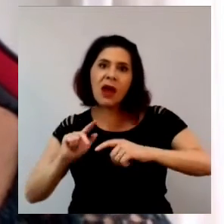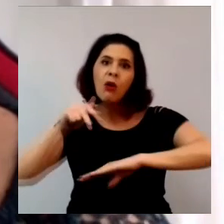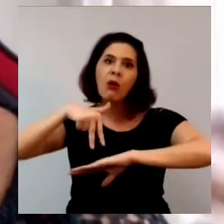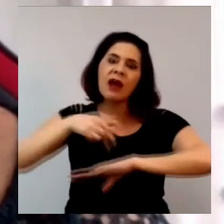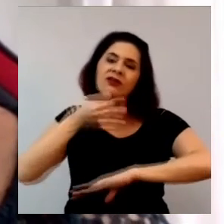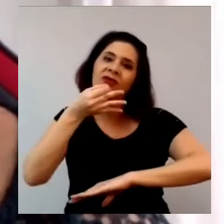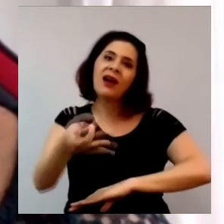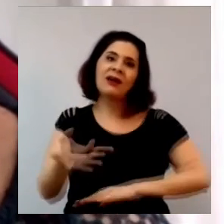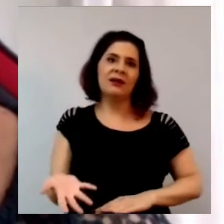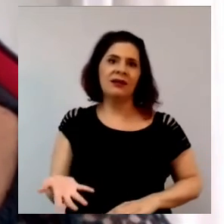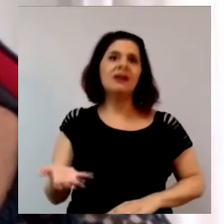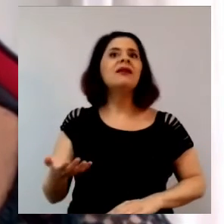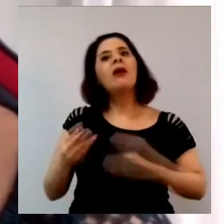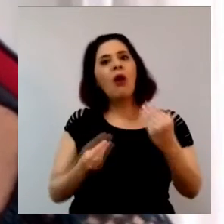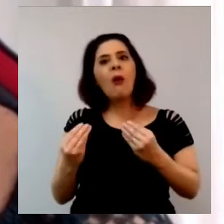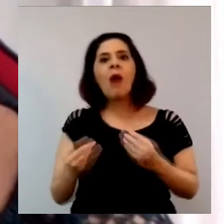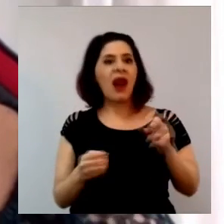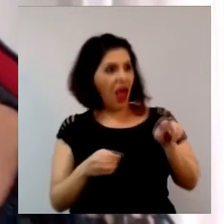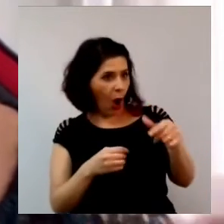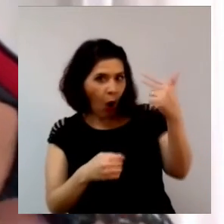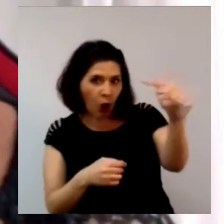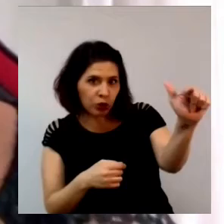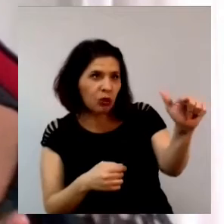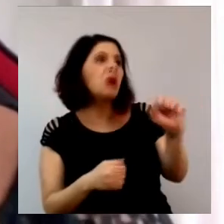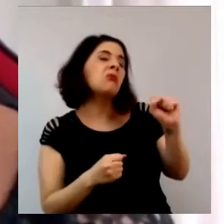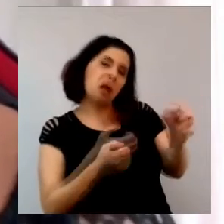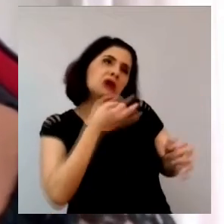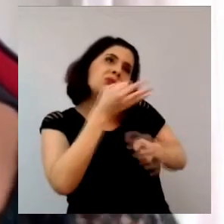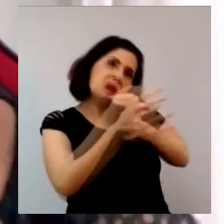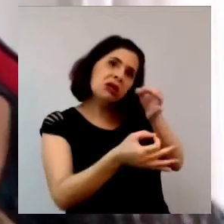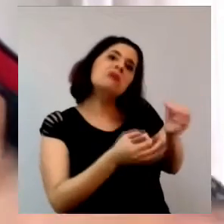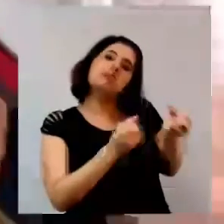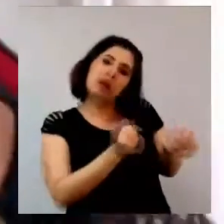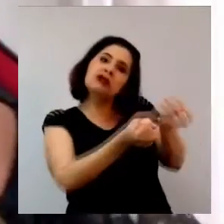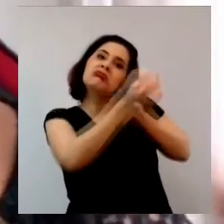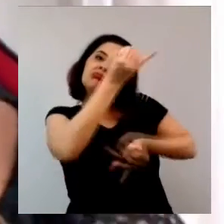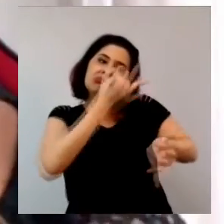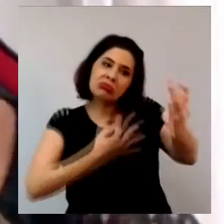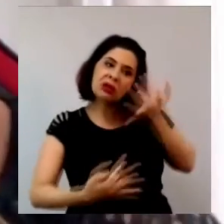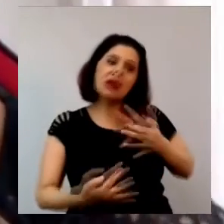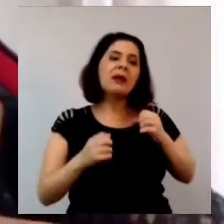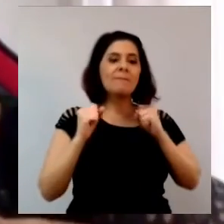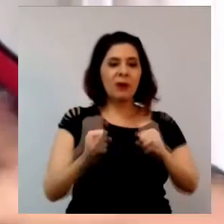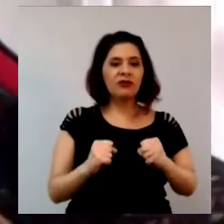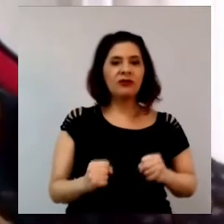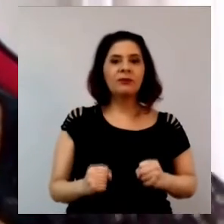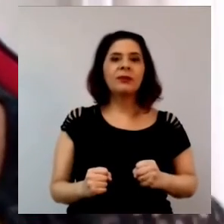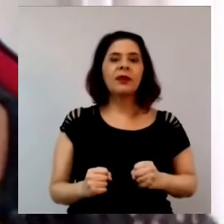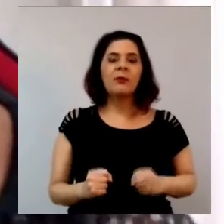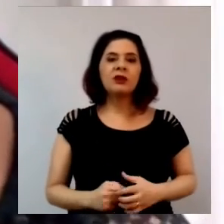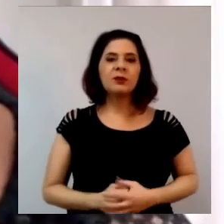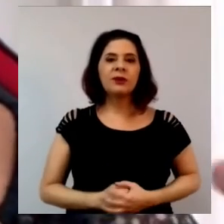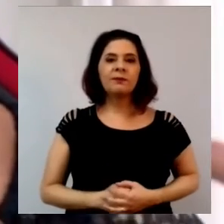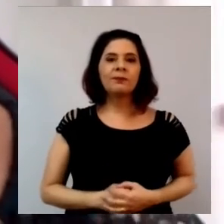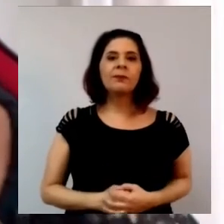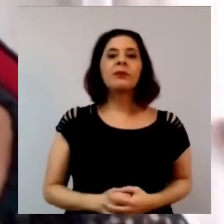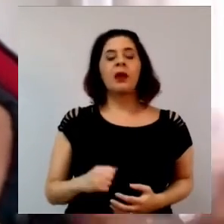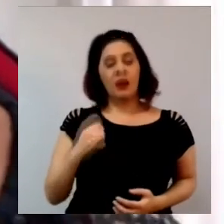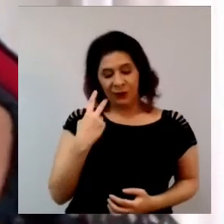tem que ser. Muito embora, eu vou dizer, quando a gente começou aqui em 2013, uma repórter tinha feito uma matéria